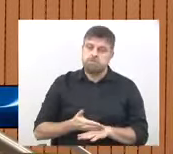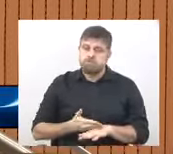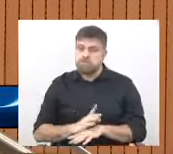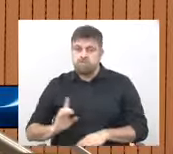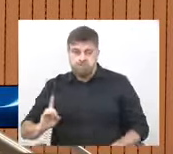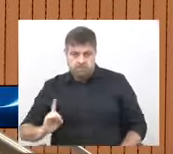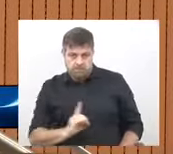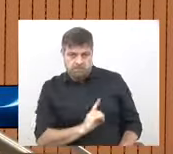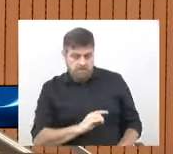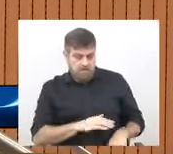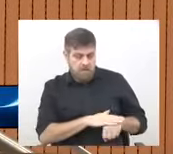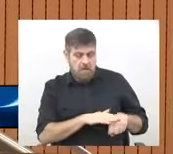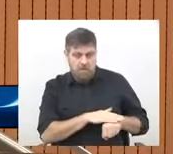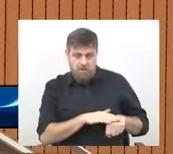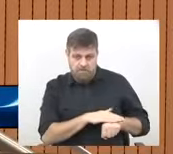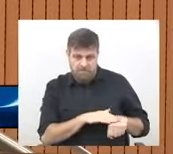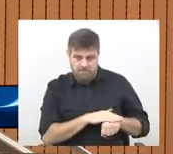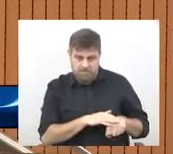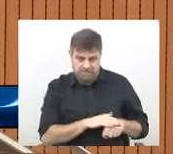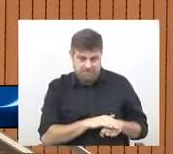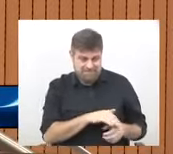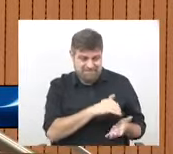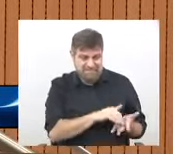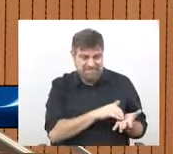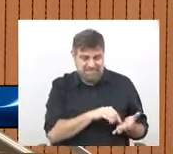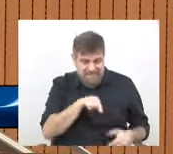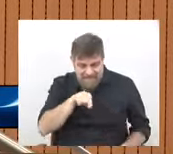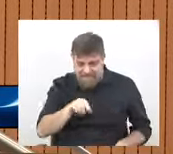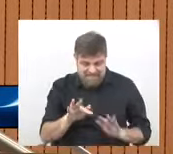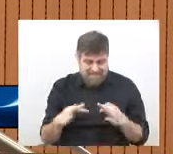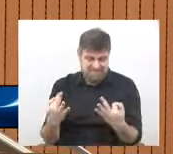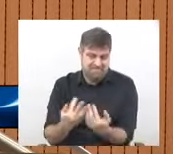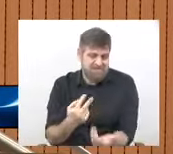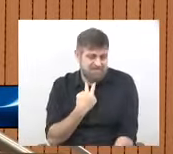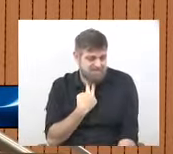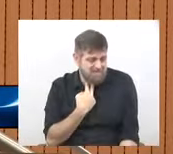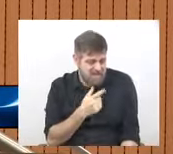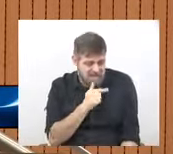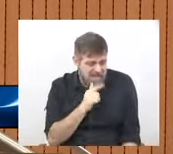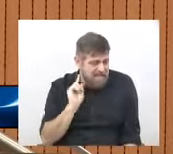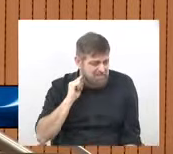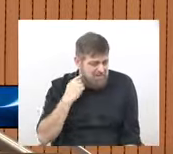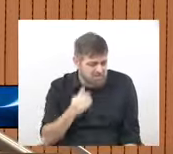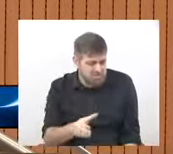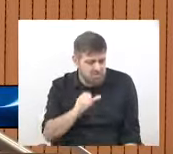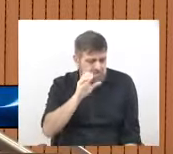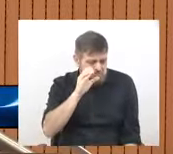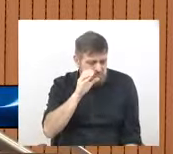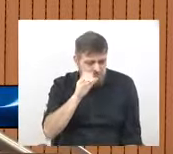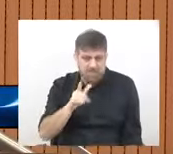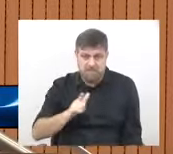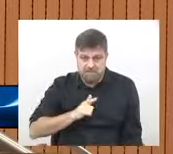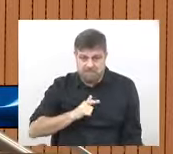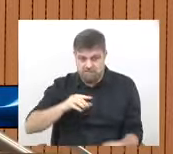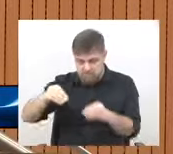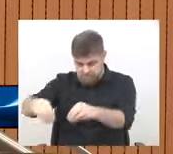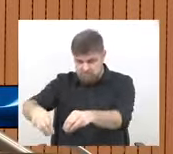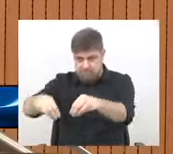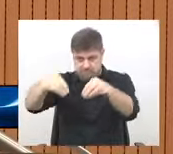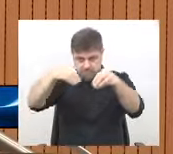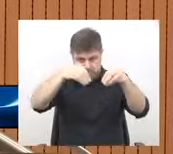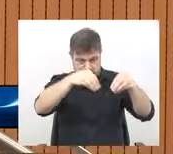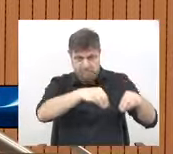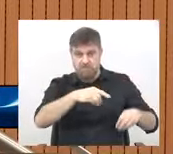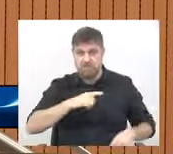moradia para aquelas famílias e tirasse aquelas famílias naquela situação. Foi tiradas, a família foi tudo para o